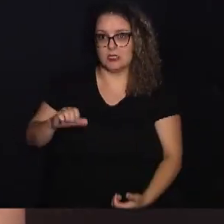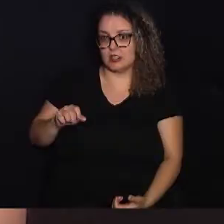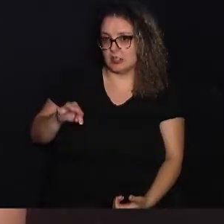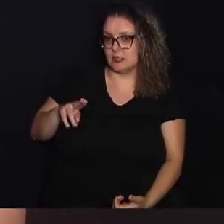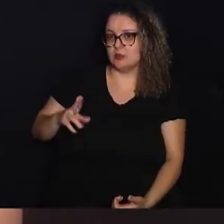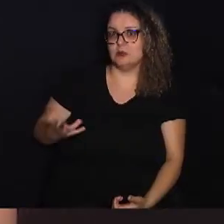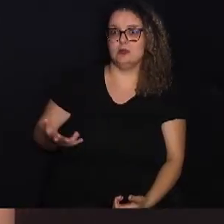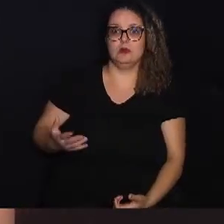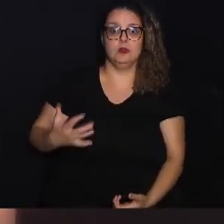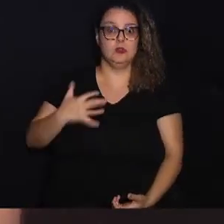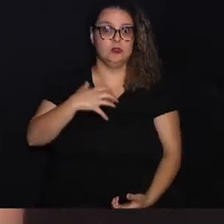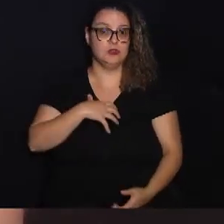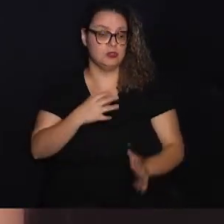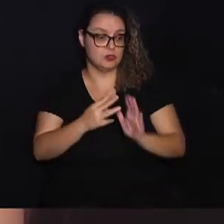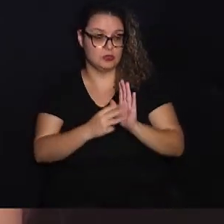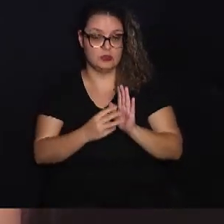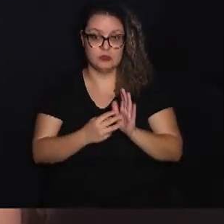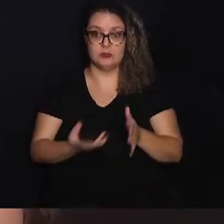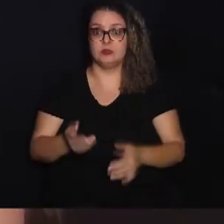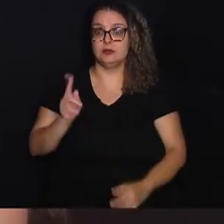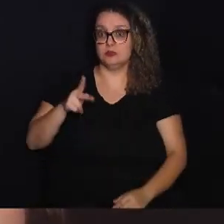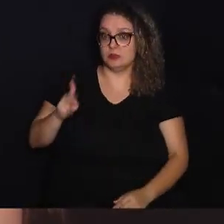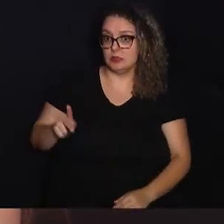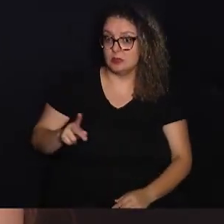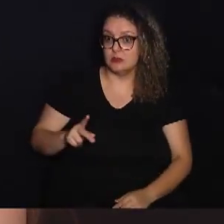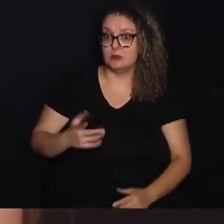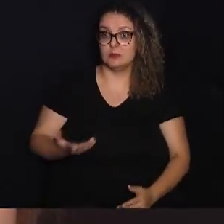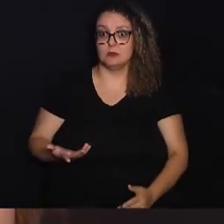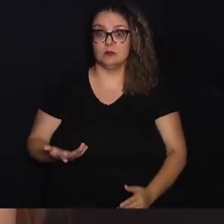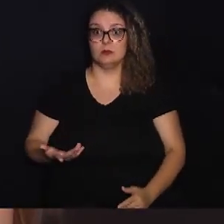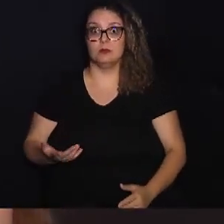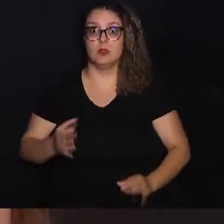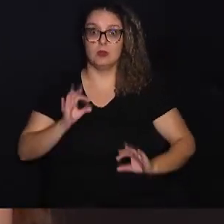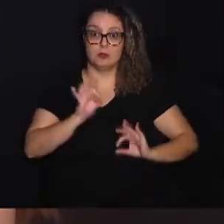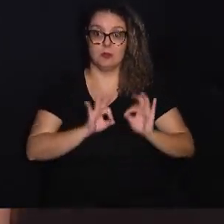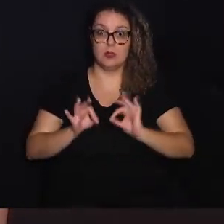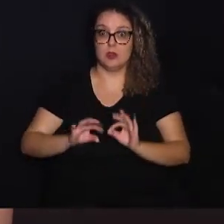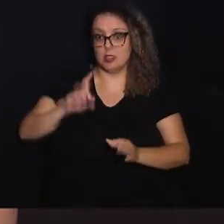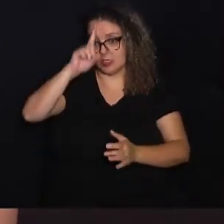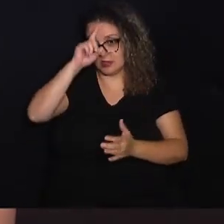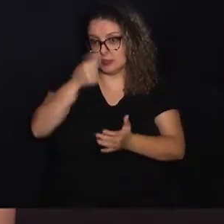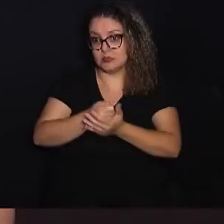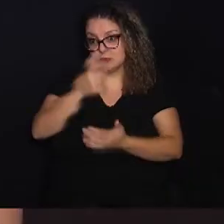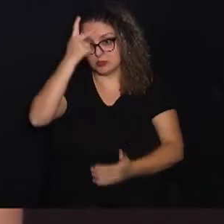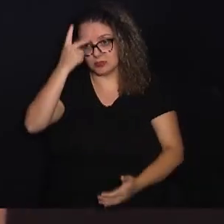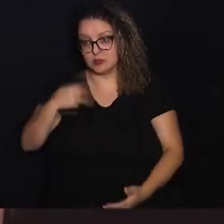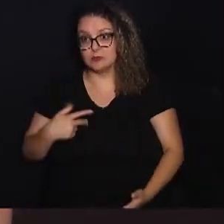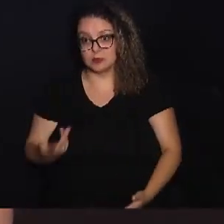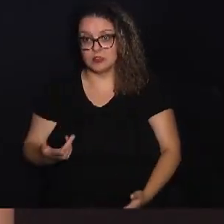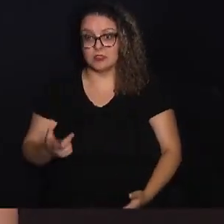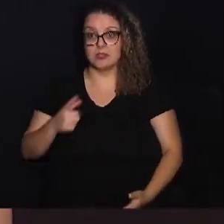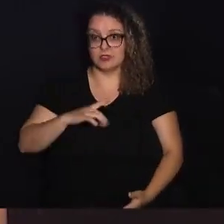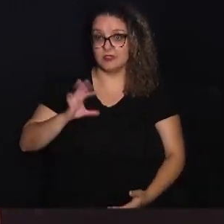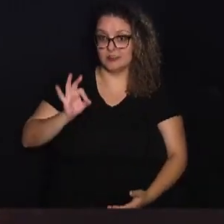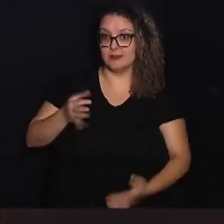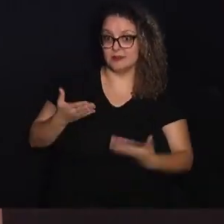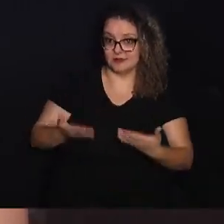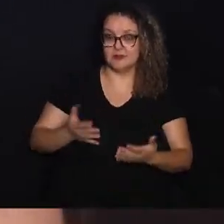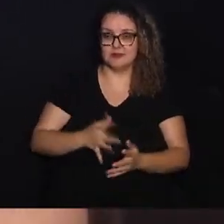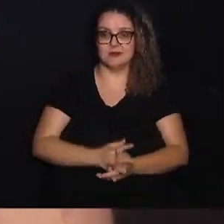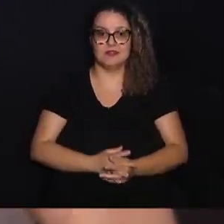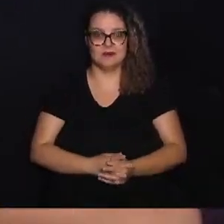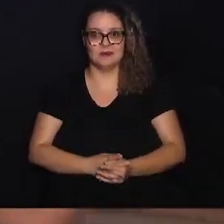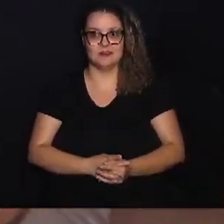ensino, os professores, tudo molda a gente para tomar as próprias decisões e ter muita certeza disso.